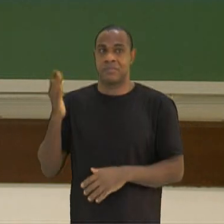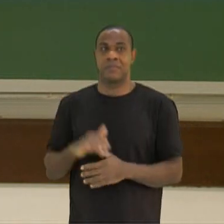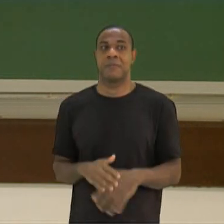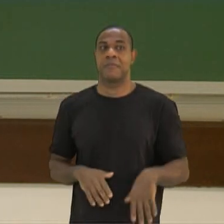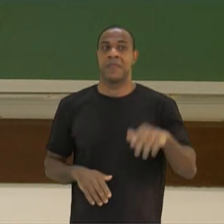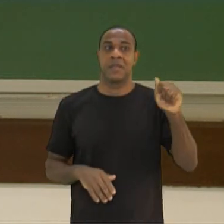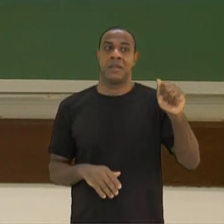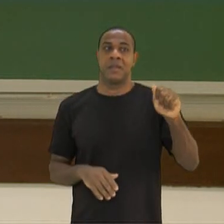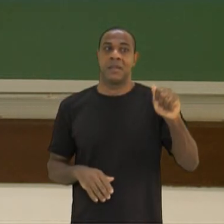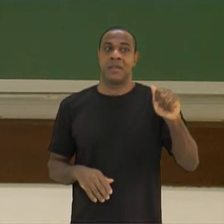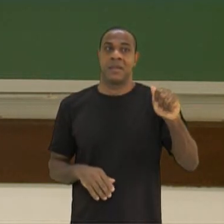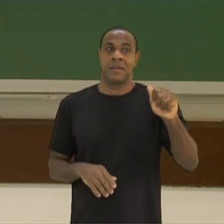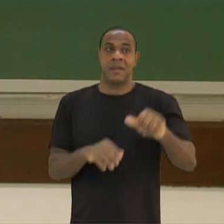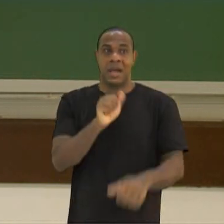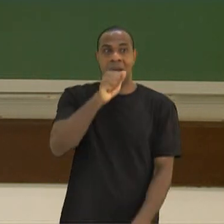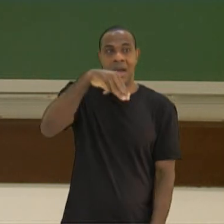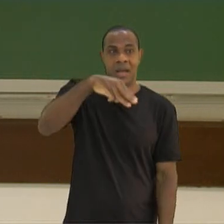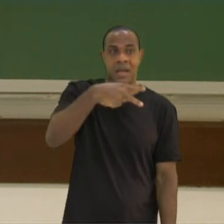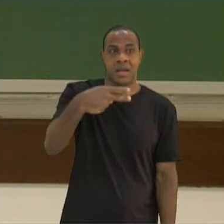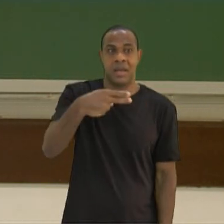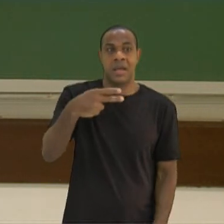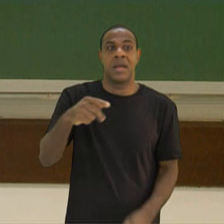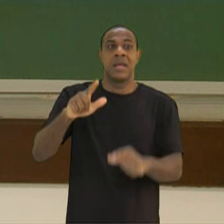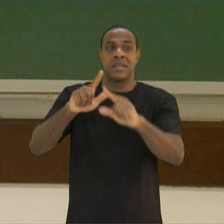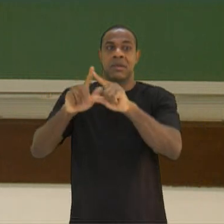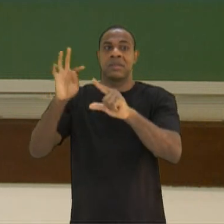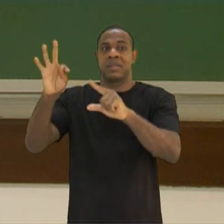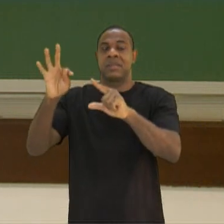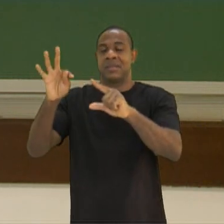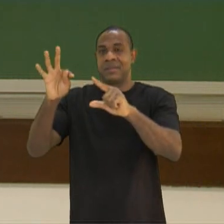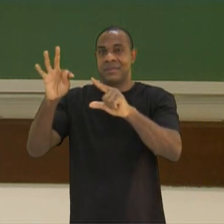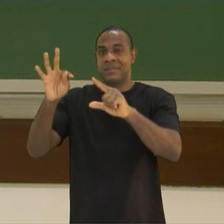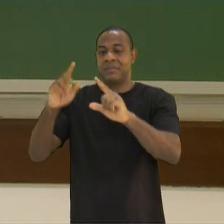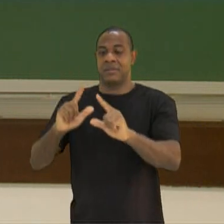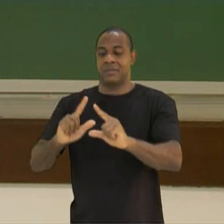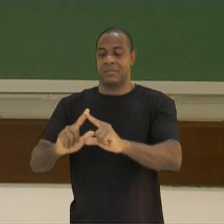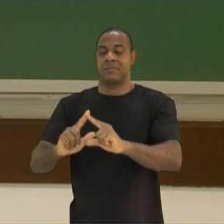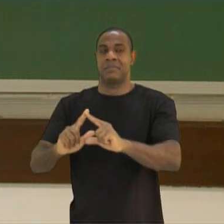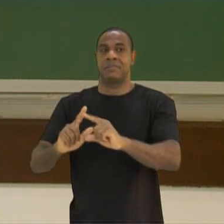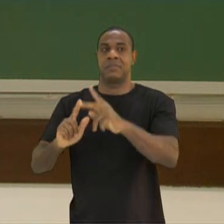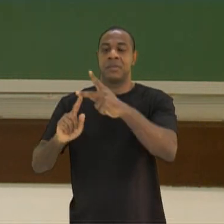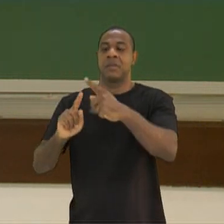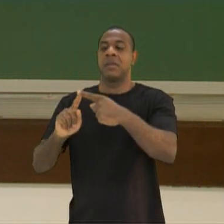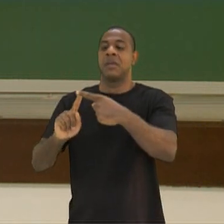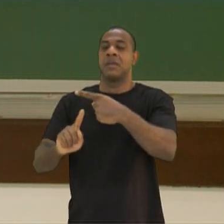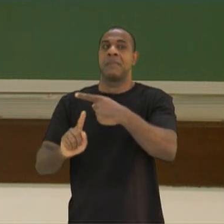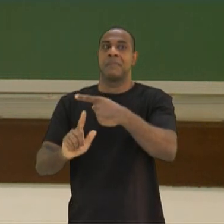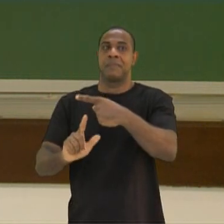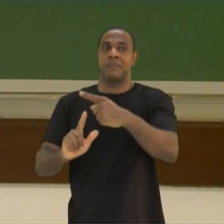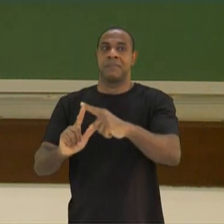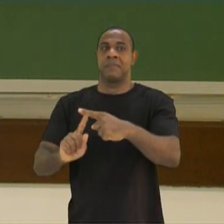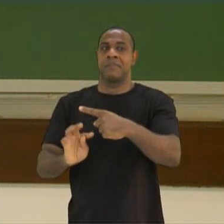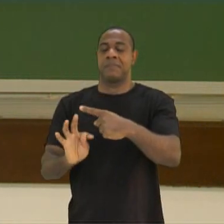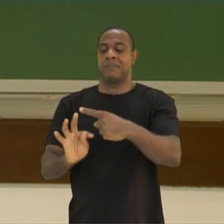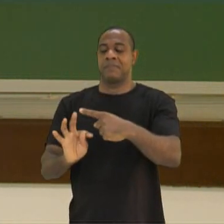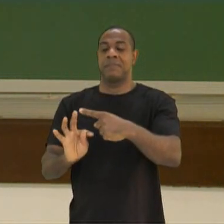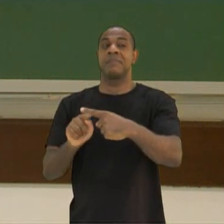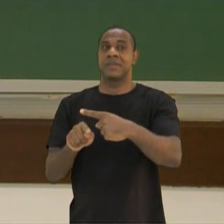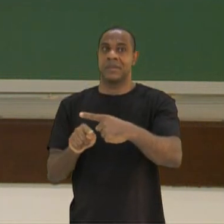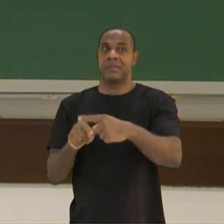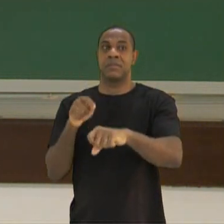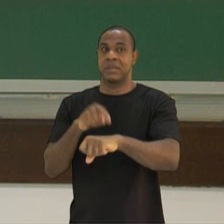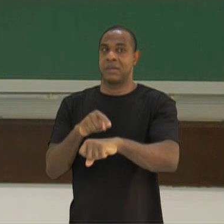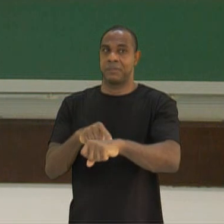Então, o delta V vai ser o 20, né, a velocidade média dele em metros por segundo. O delta T vai ser o